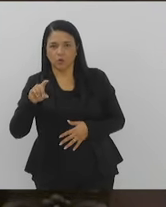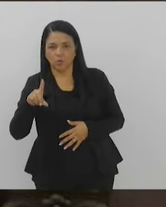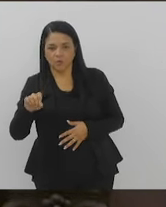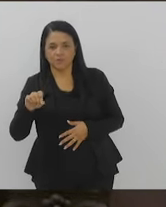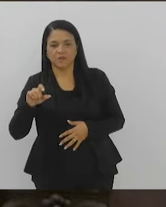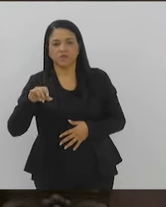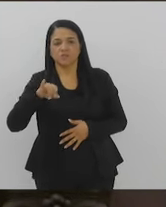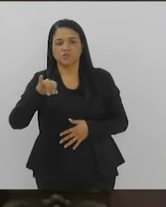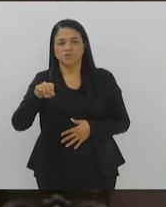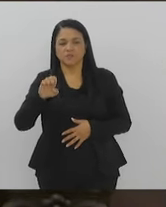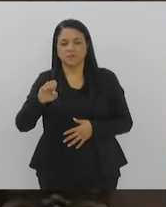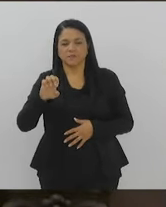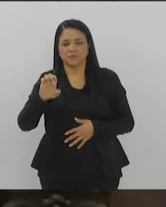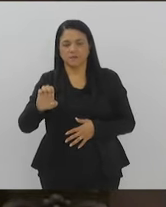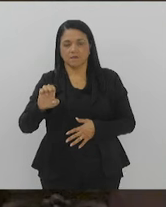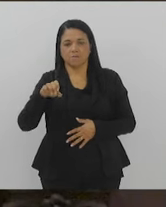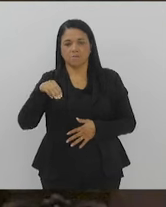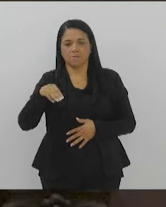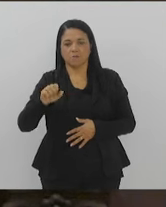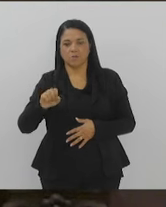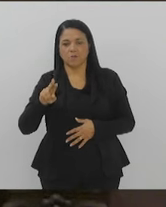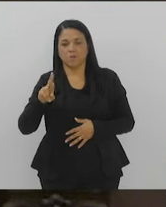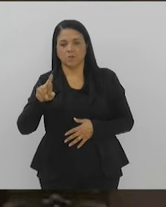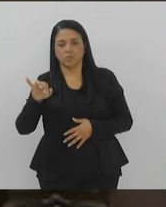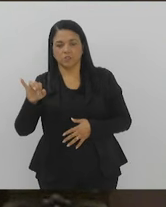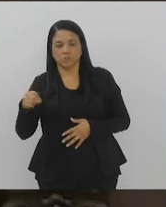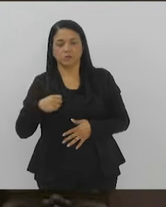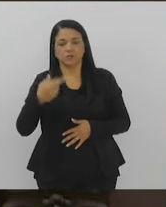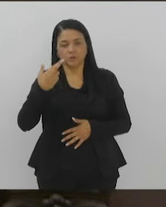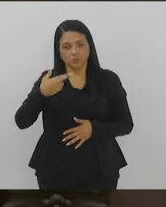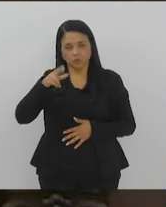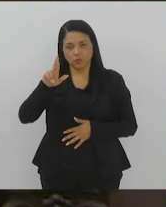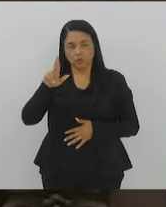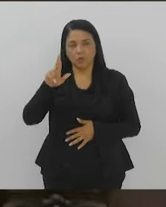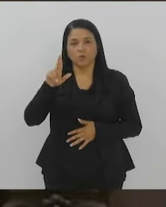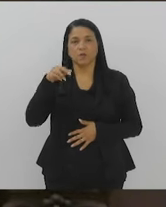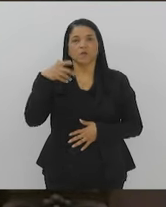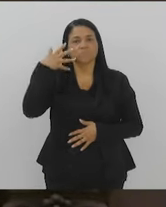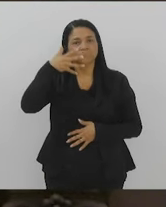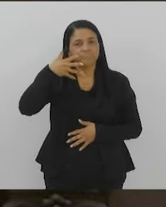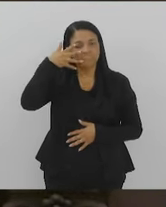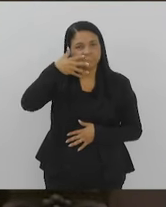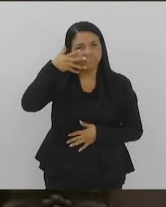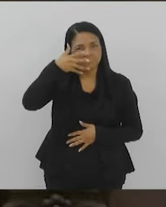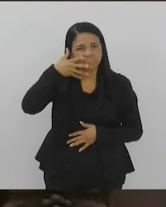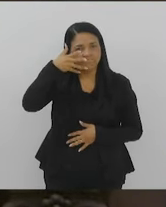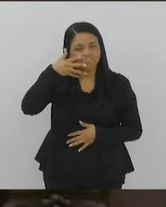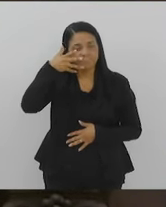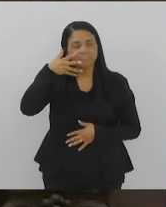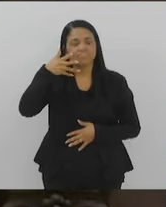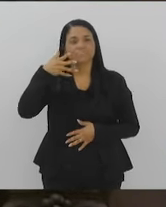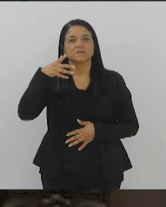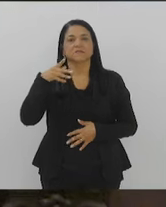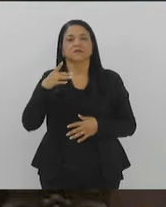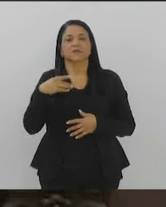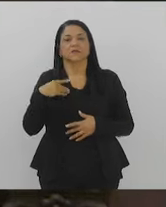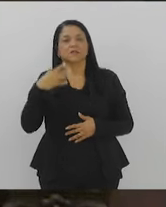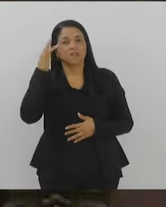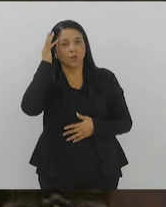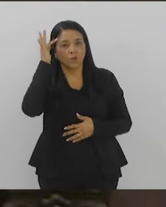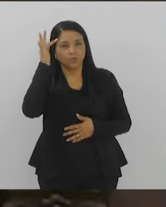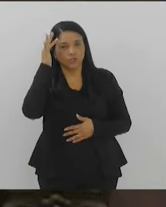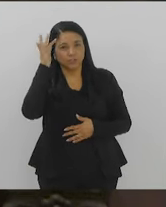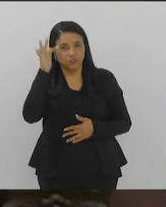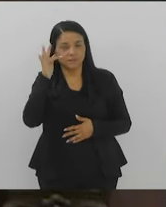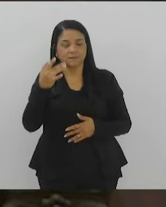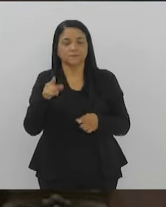conferencista internacional, doutor em teologia, jornalista, cantor gospel. Pastor é currículo